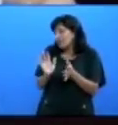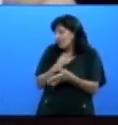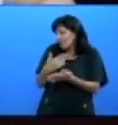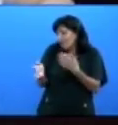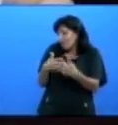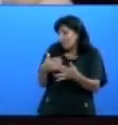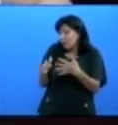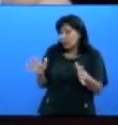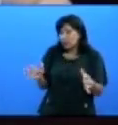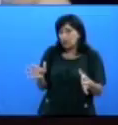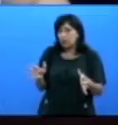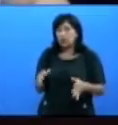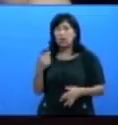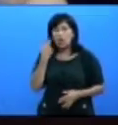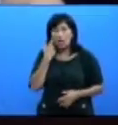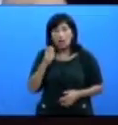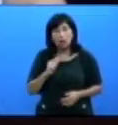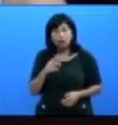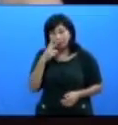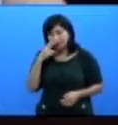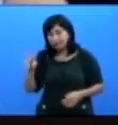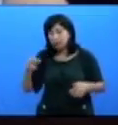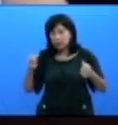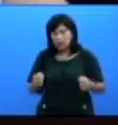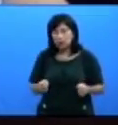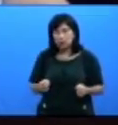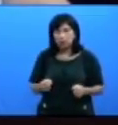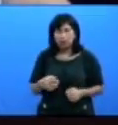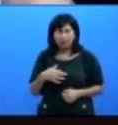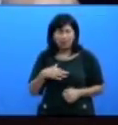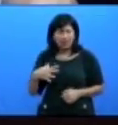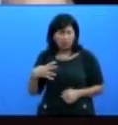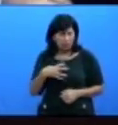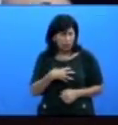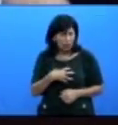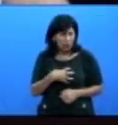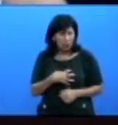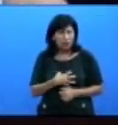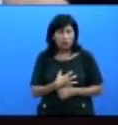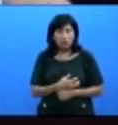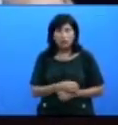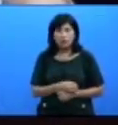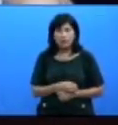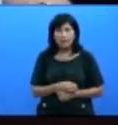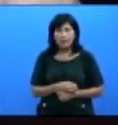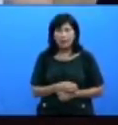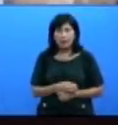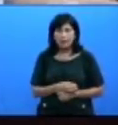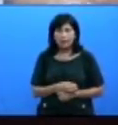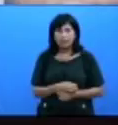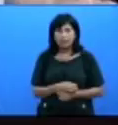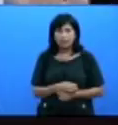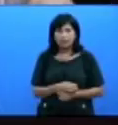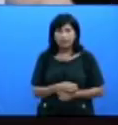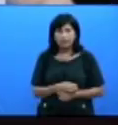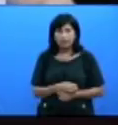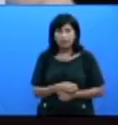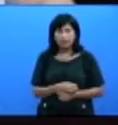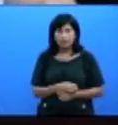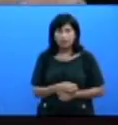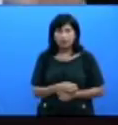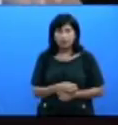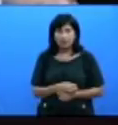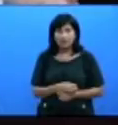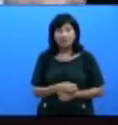aqui em Araçatuba. Eu fiquei bastante sentida, né? E a gente, por mais que a gente